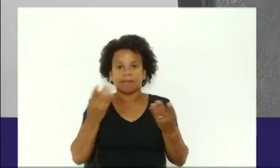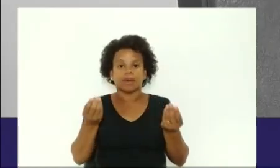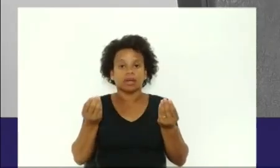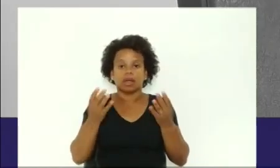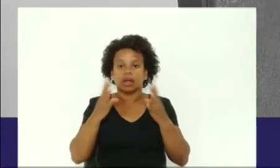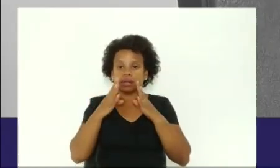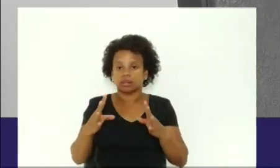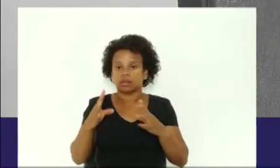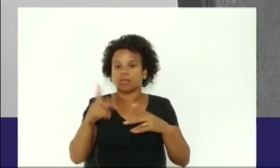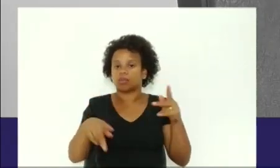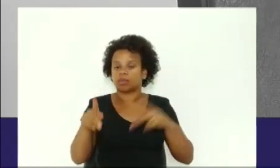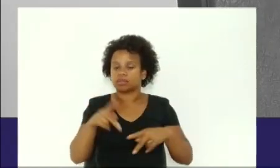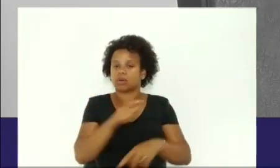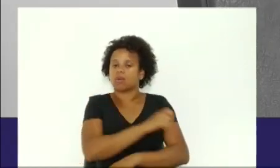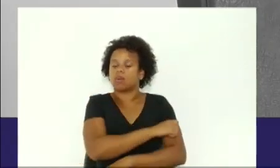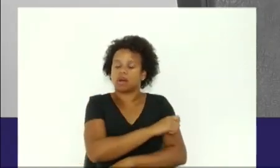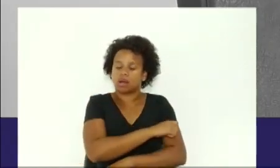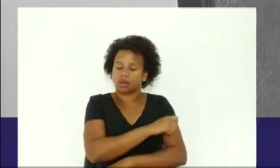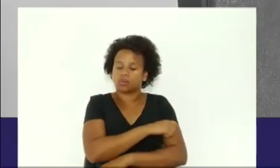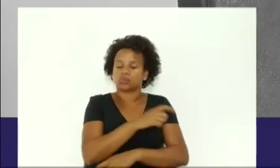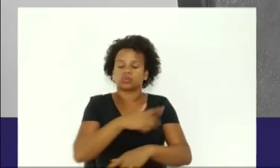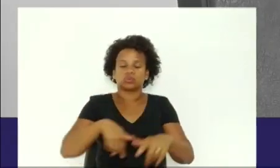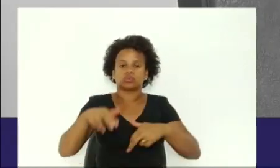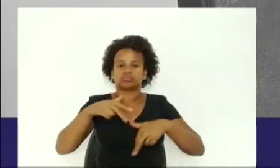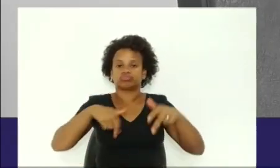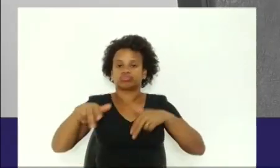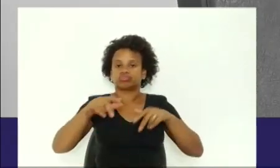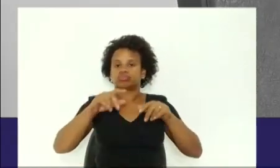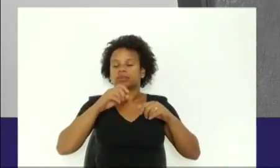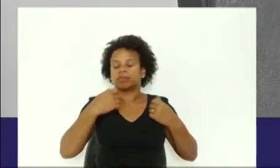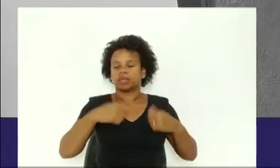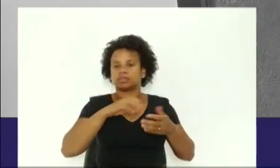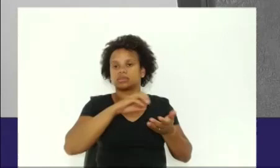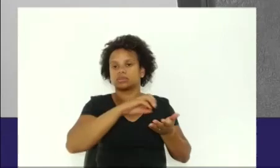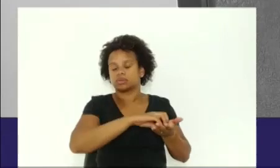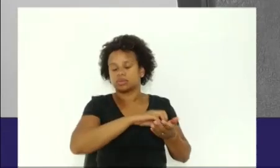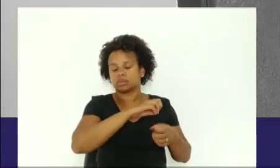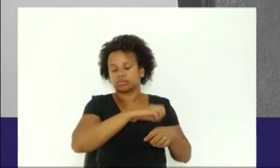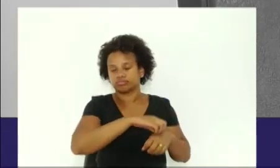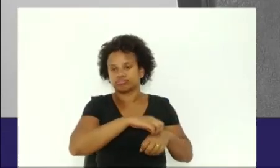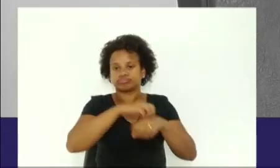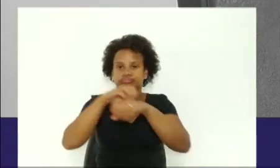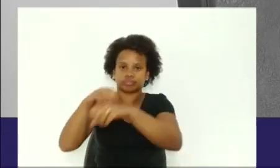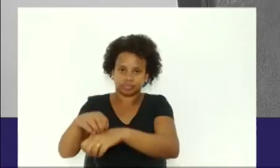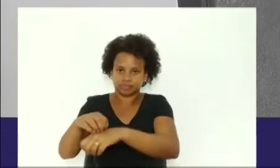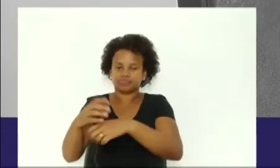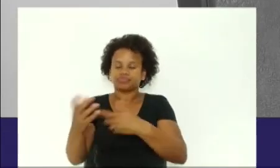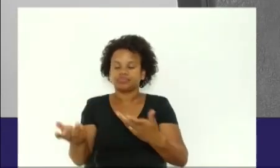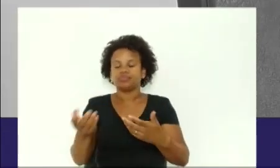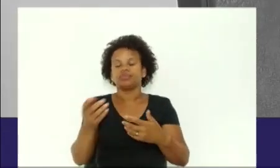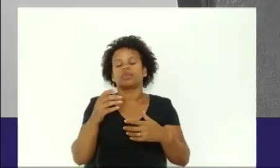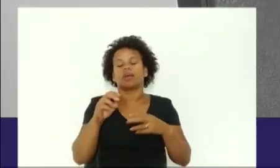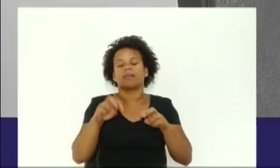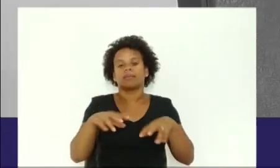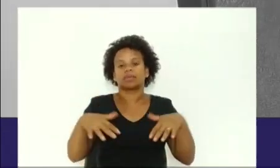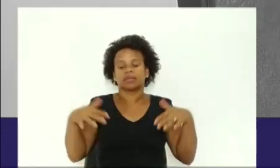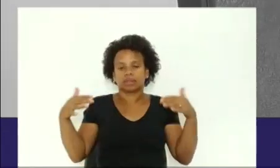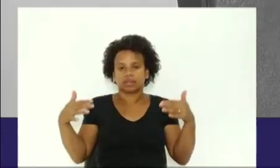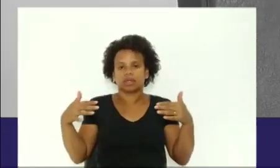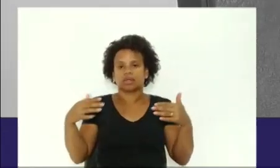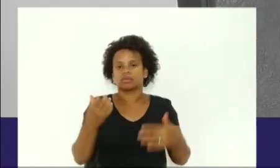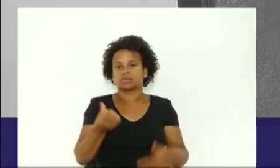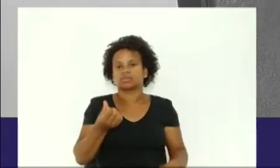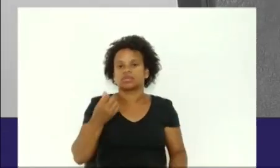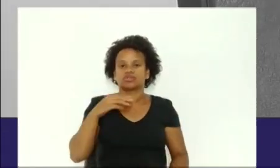que necessitam circular entre tais localidades. Plenário, vereador Laurindo Isidoro Jaqueta, 6